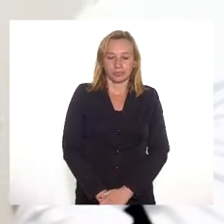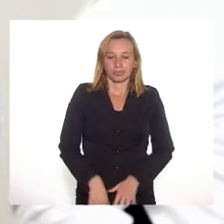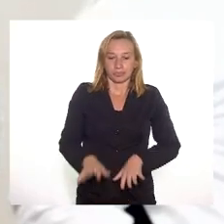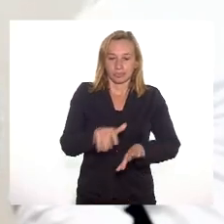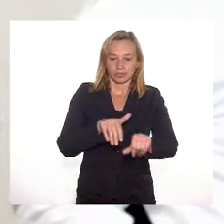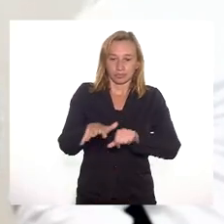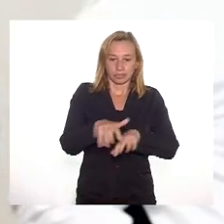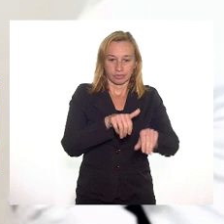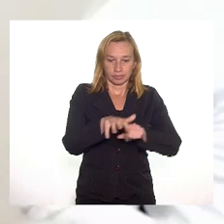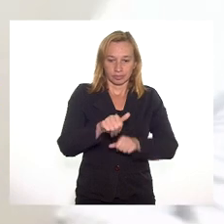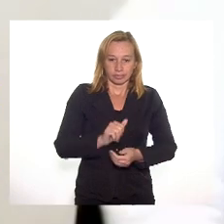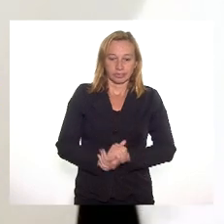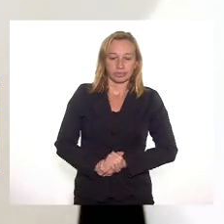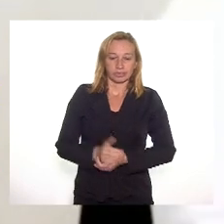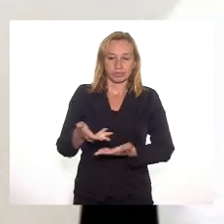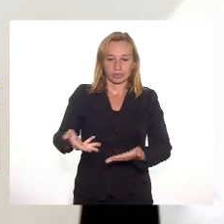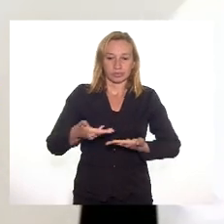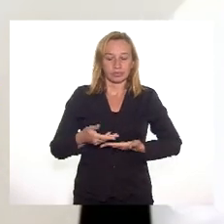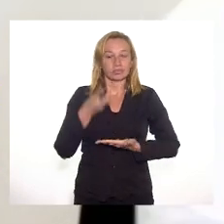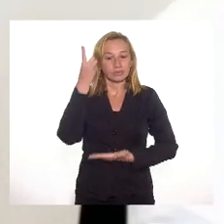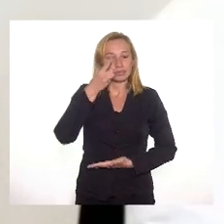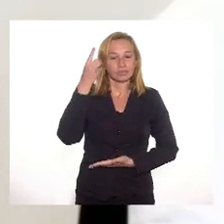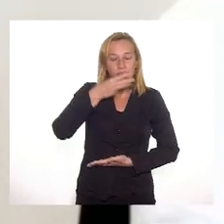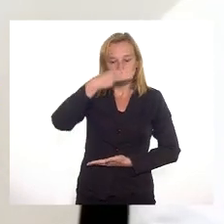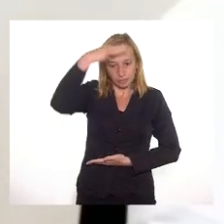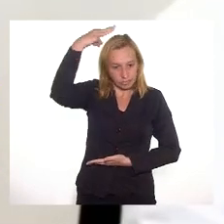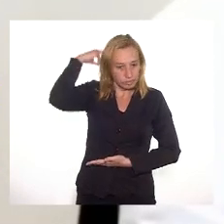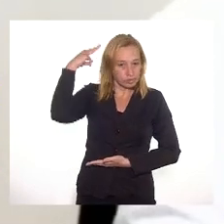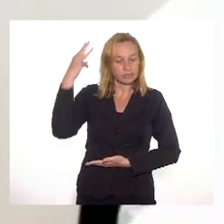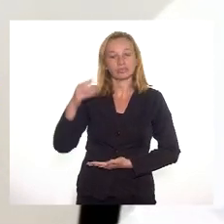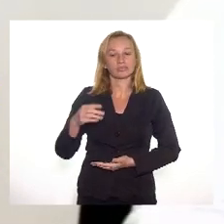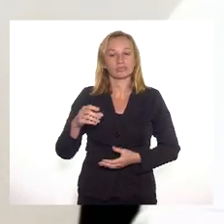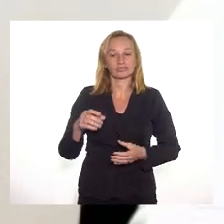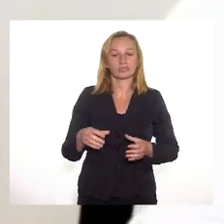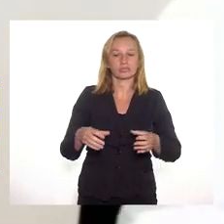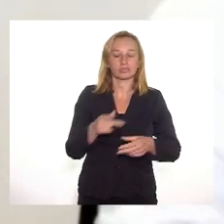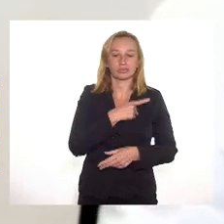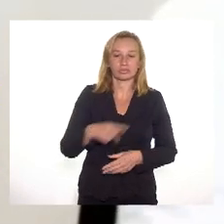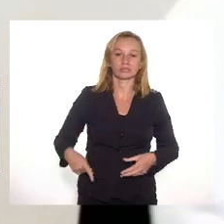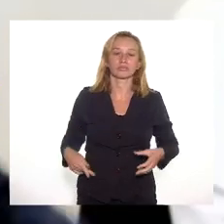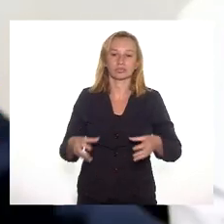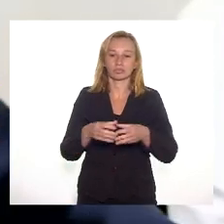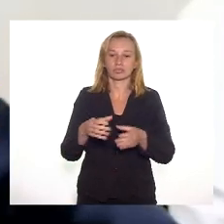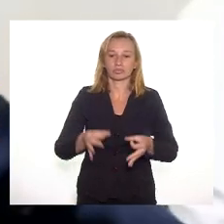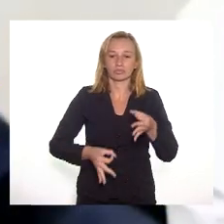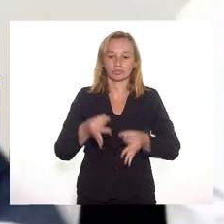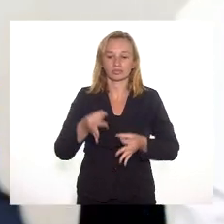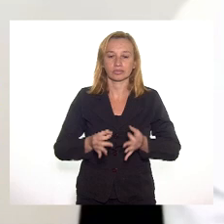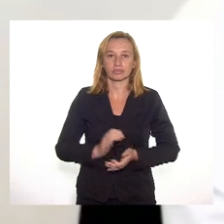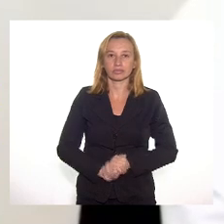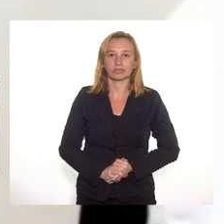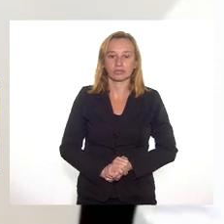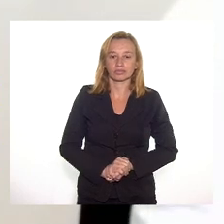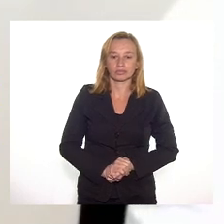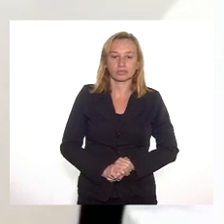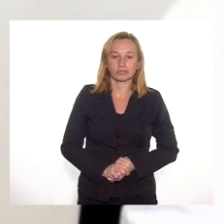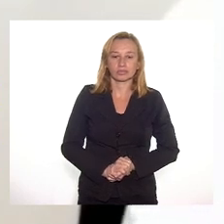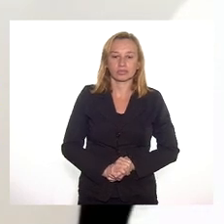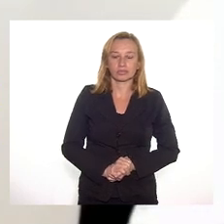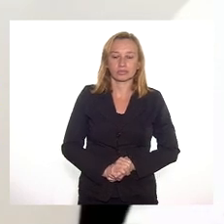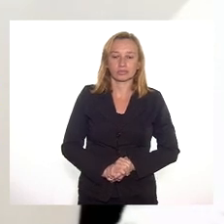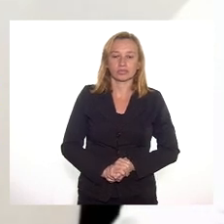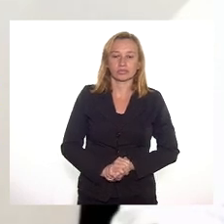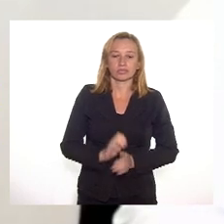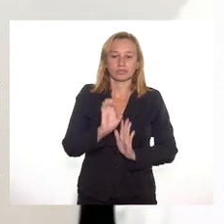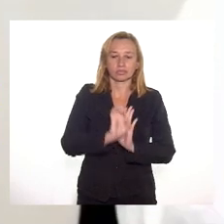chama... Convido o deputado Márcio Pacheco, presidente da Comissão de Constituição e Justiça, para emitir parecer às